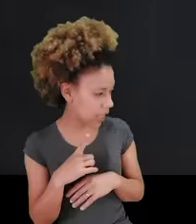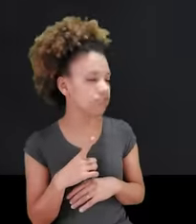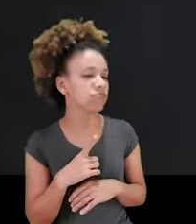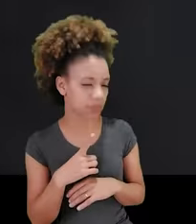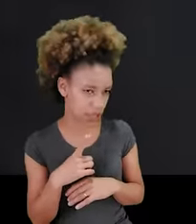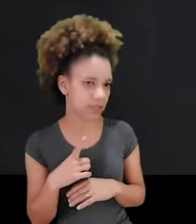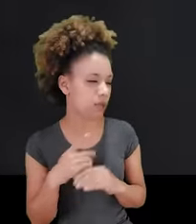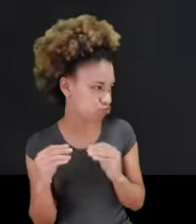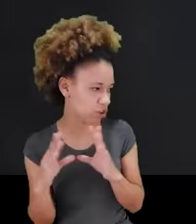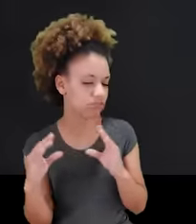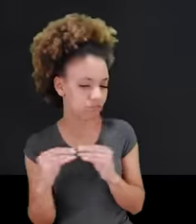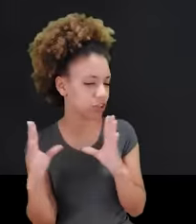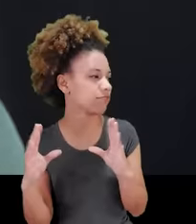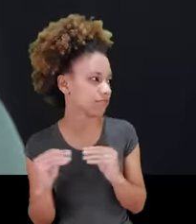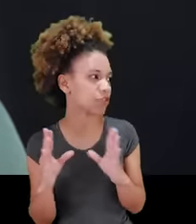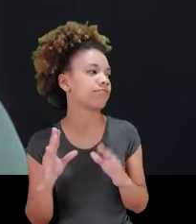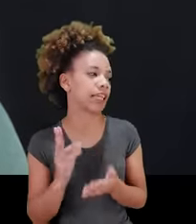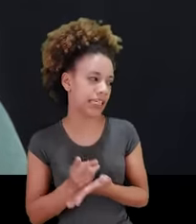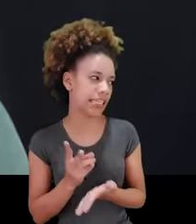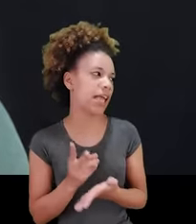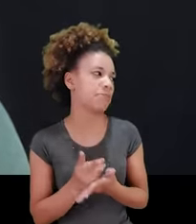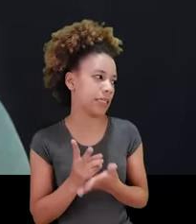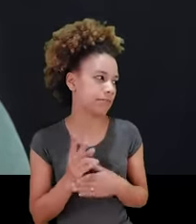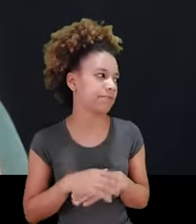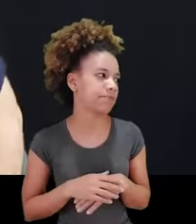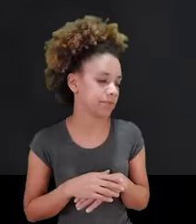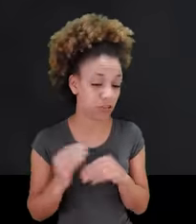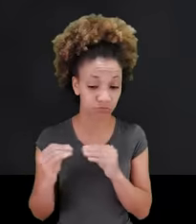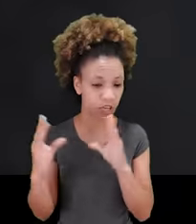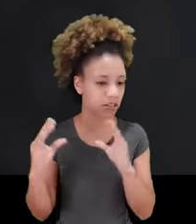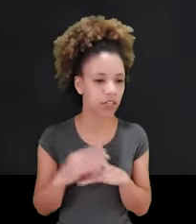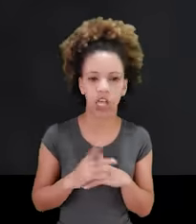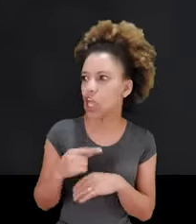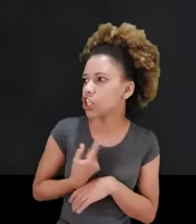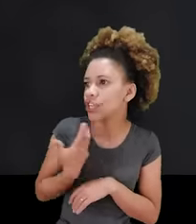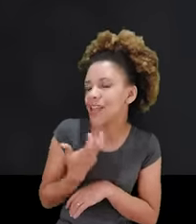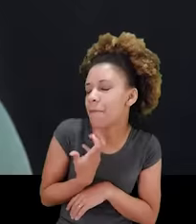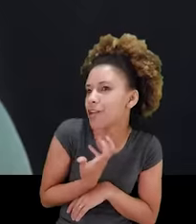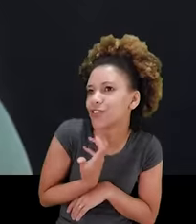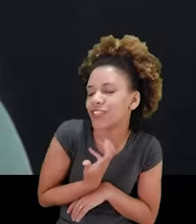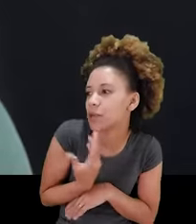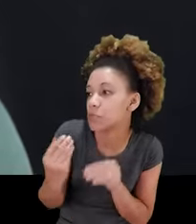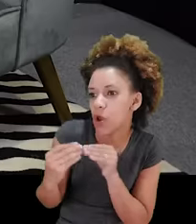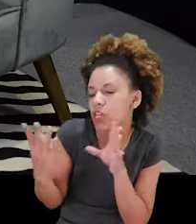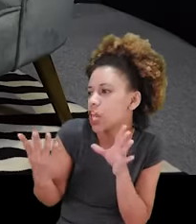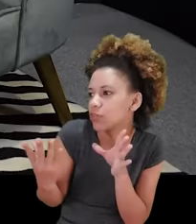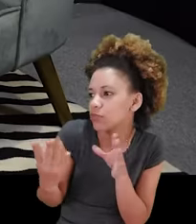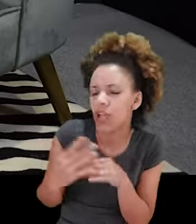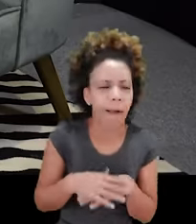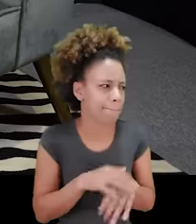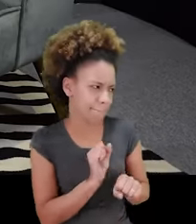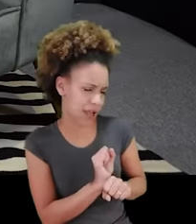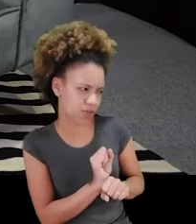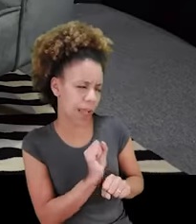Celinho, Celinho com... Porra, é uma carta pro mundo, não é o Celinho. E nós apaixonamos ali. Nós apaixonamos, é pra casar. Mas calma